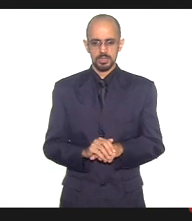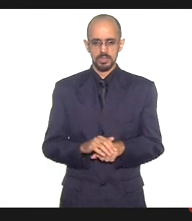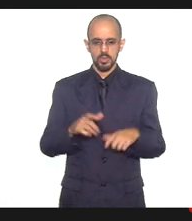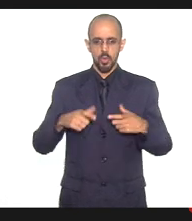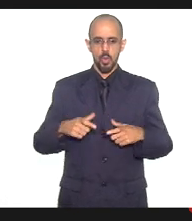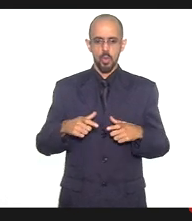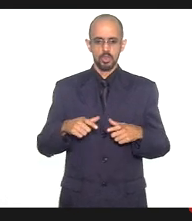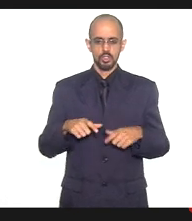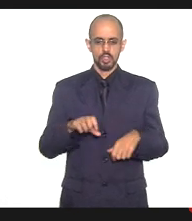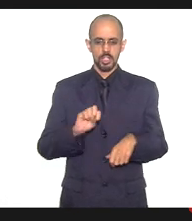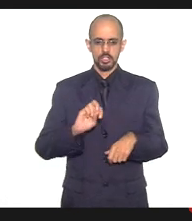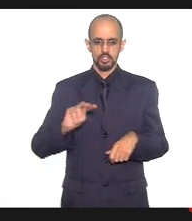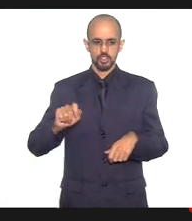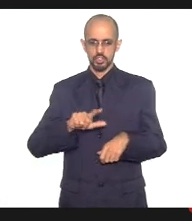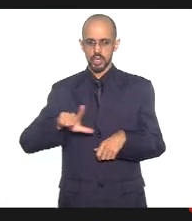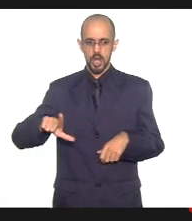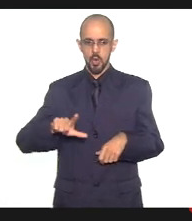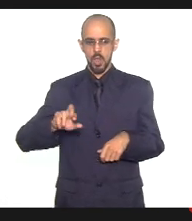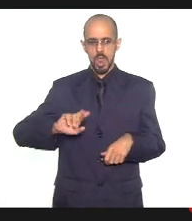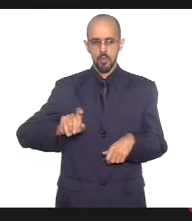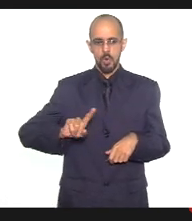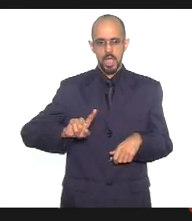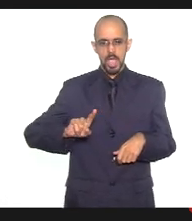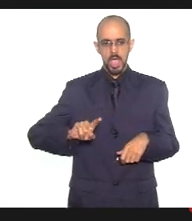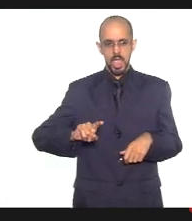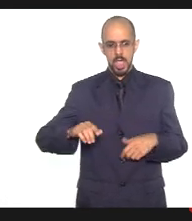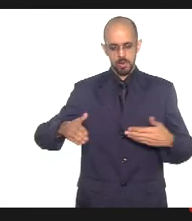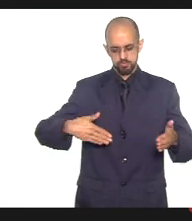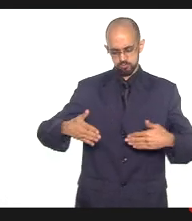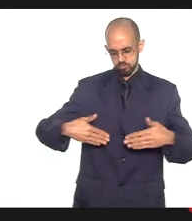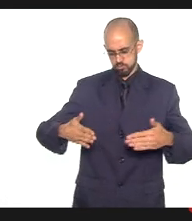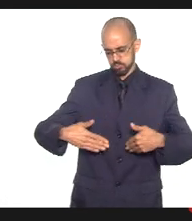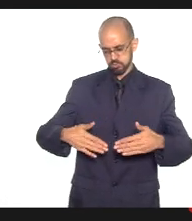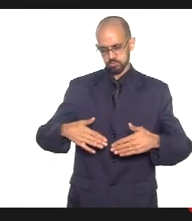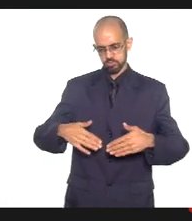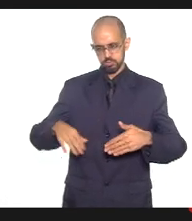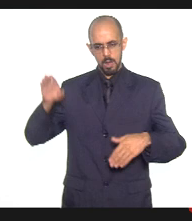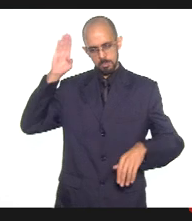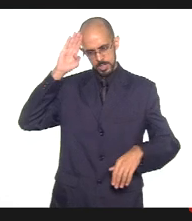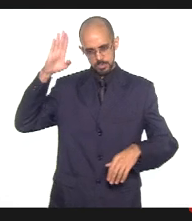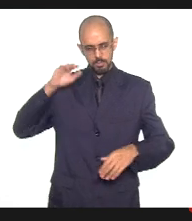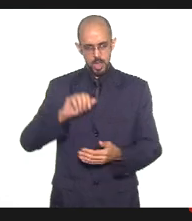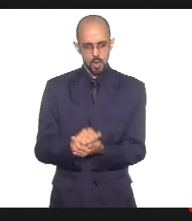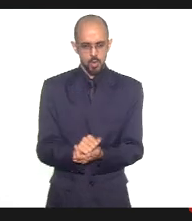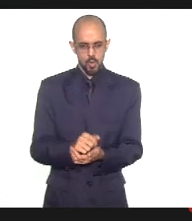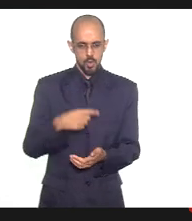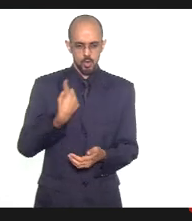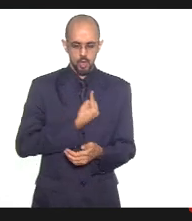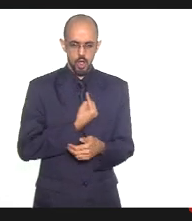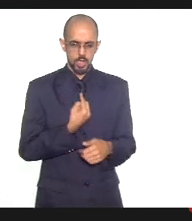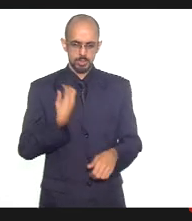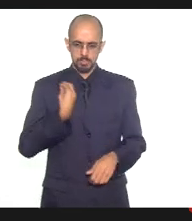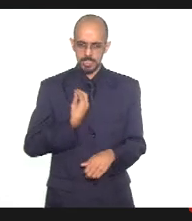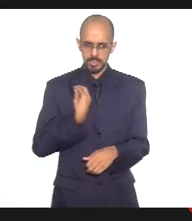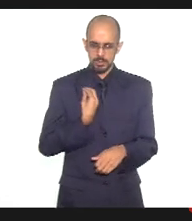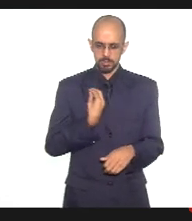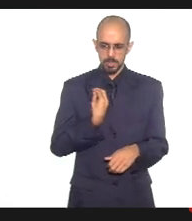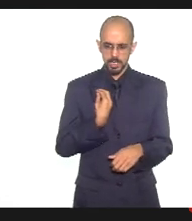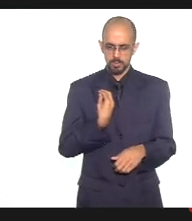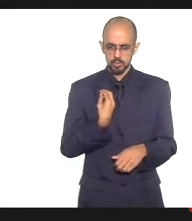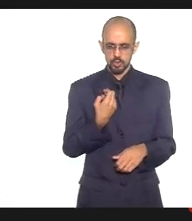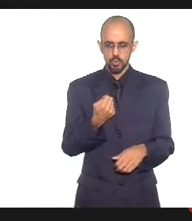não é operadora, né? A Petrobras, na maioria deles, é operadora. Então, nós participamos de praticamente todas as rodadas e licitações dos